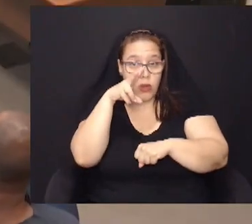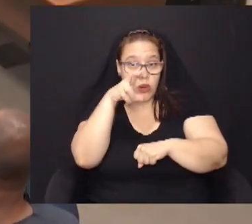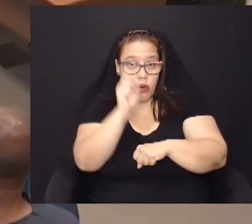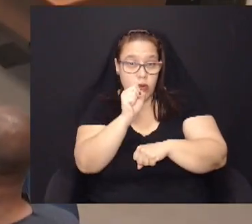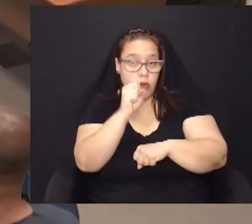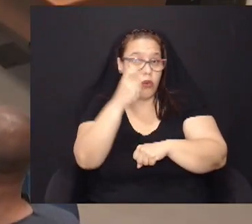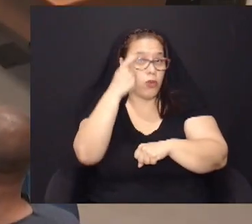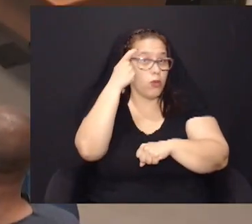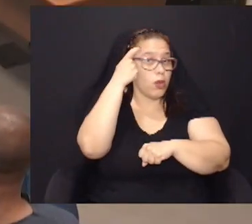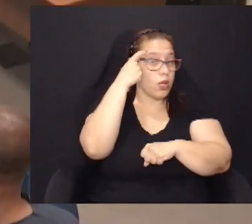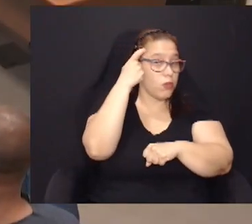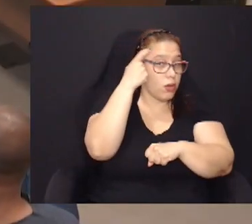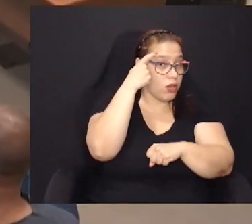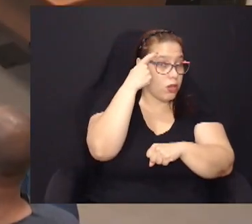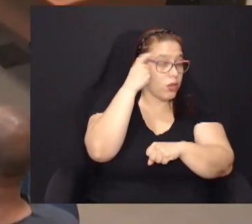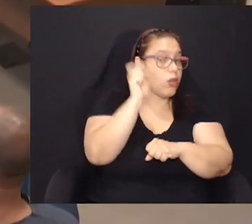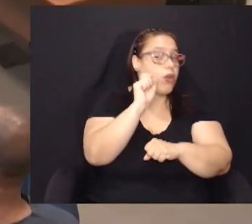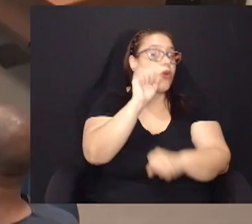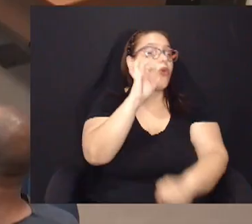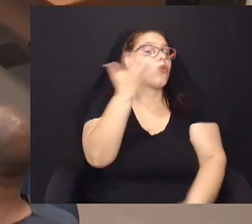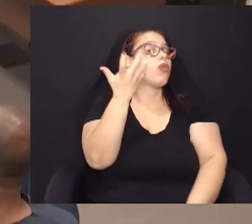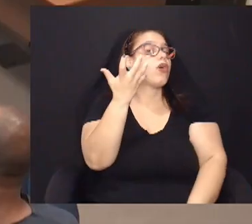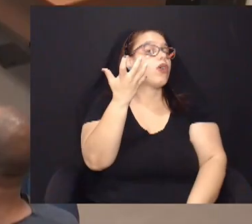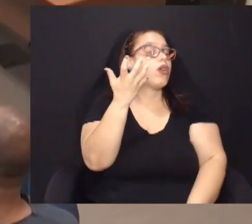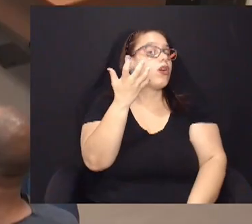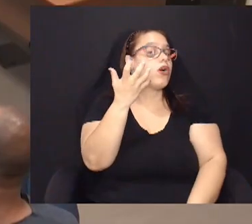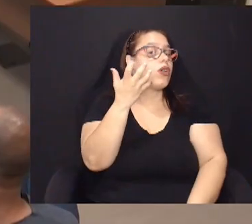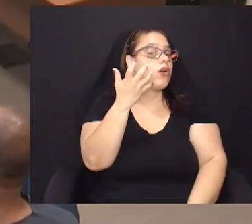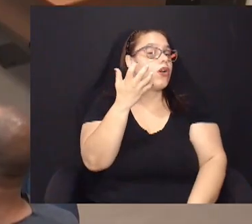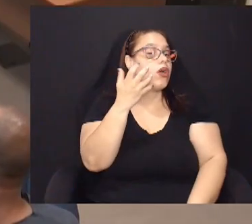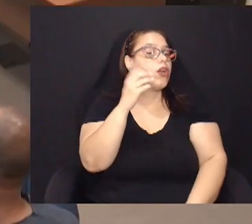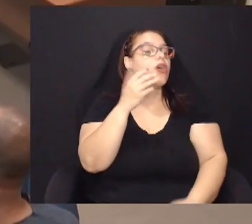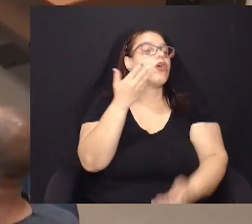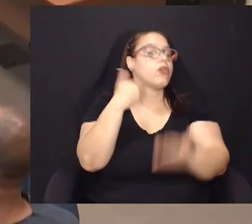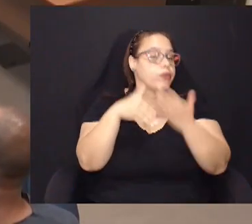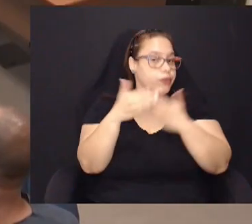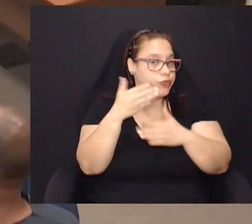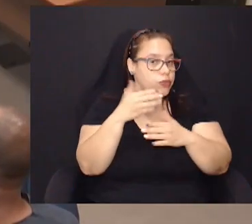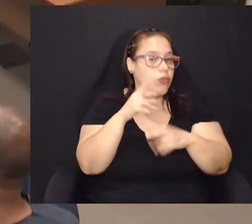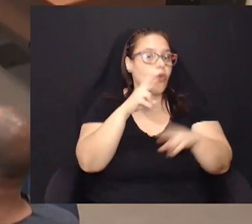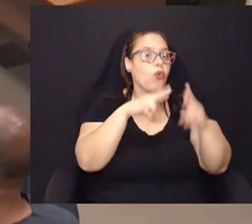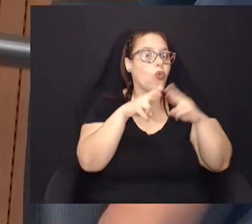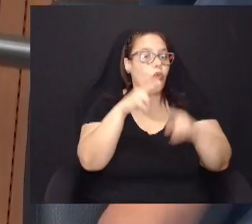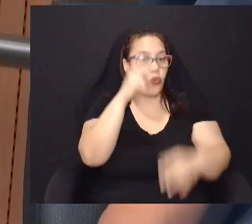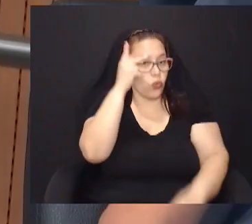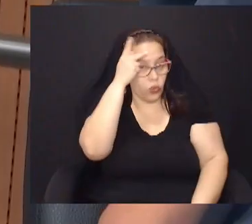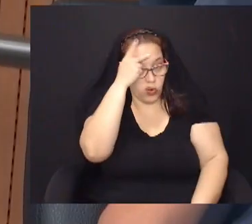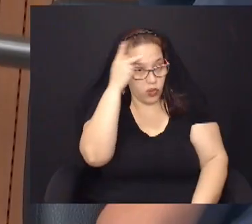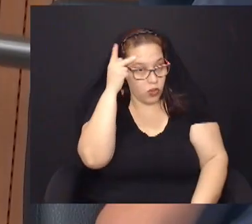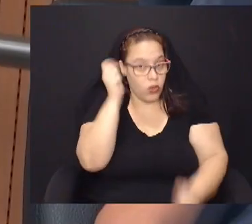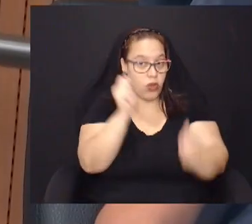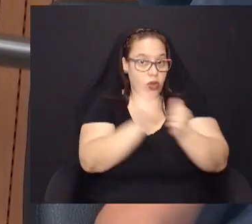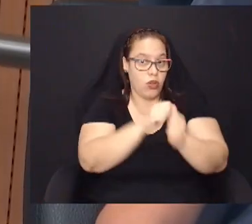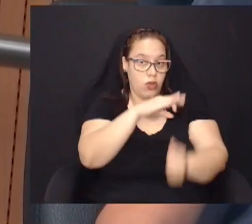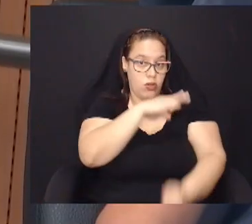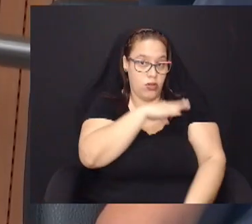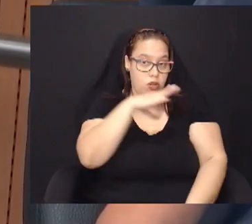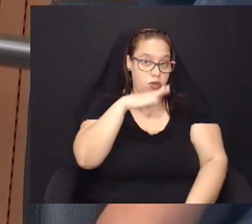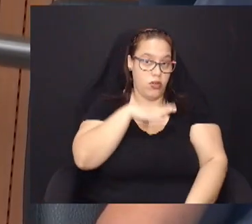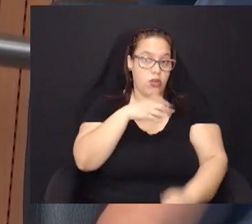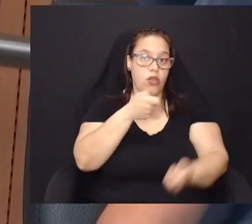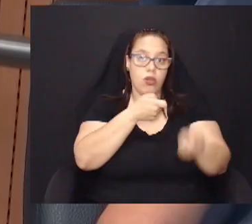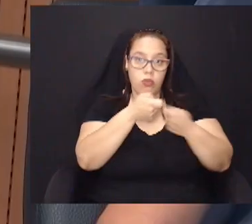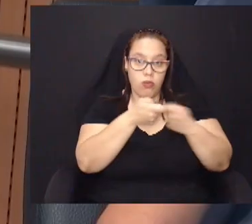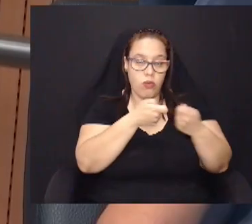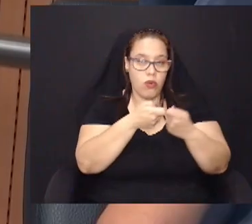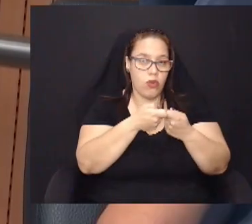pensamento, acontece também, como aconteceu das últimas vezes, o fiscal ele está junto com a guarda para fazer o ferimento e